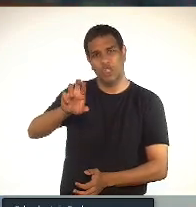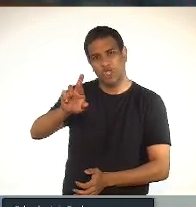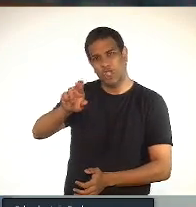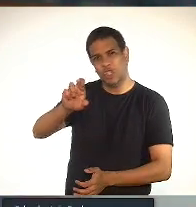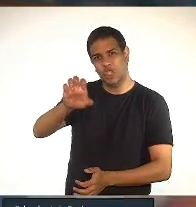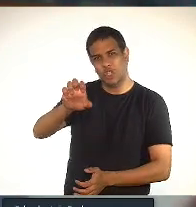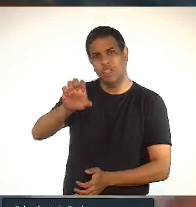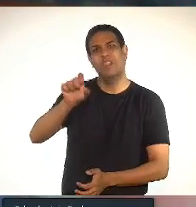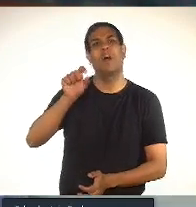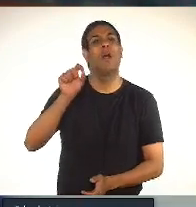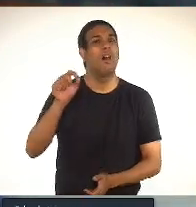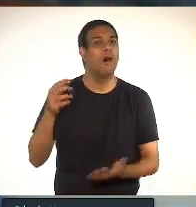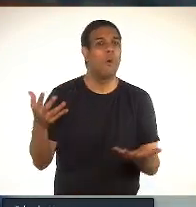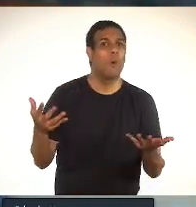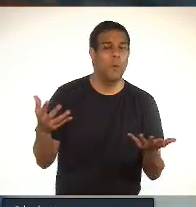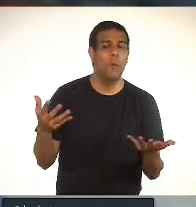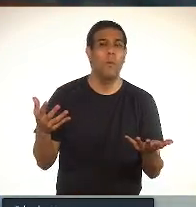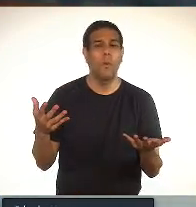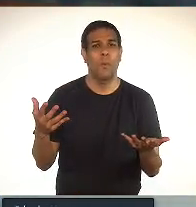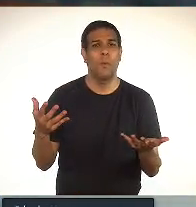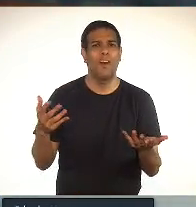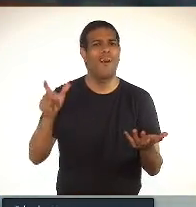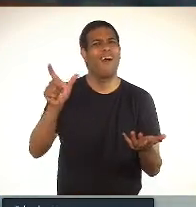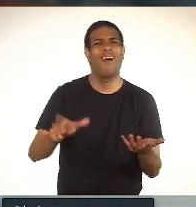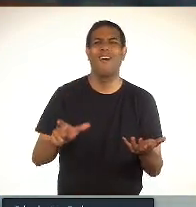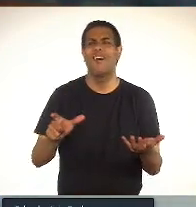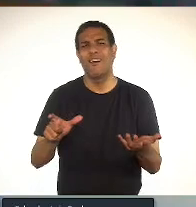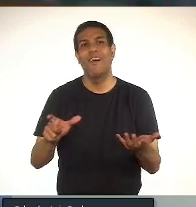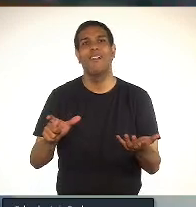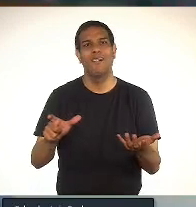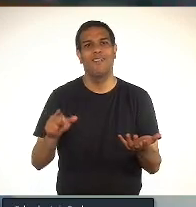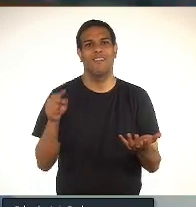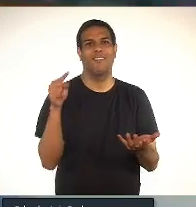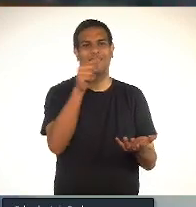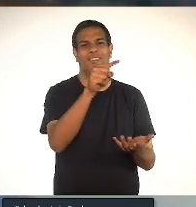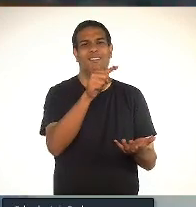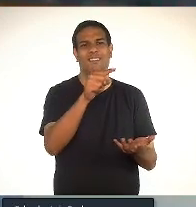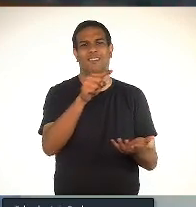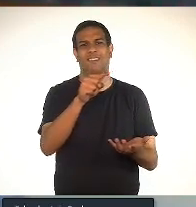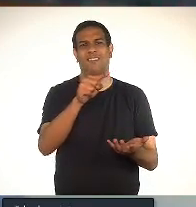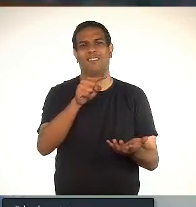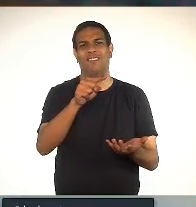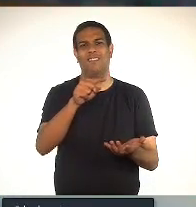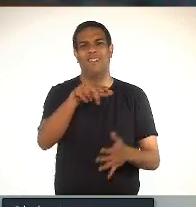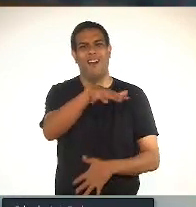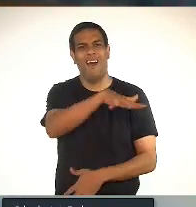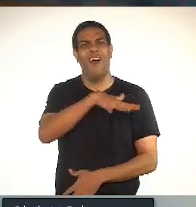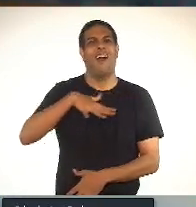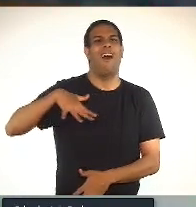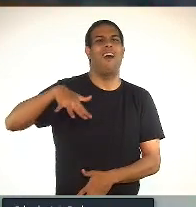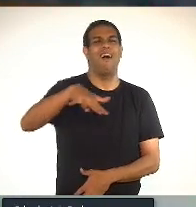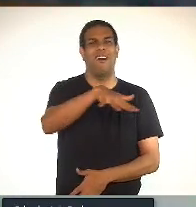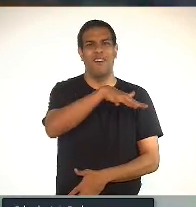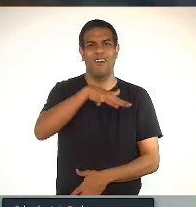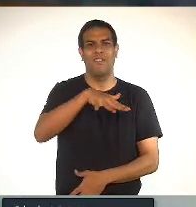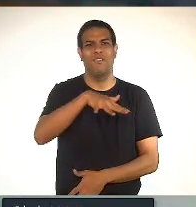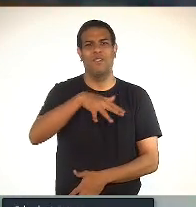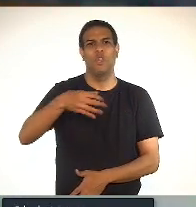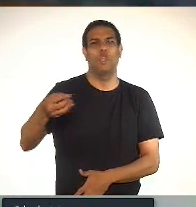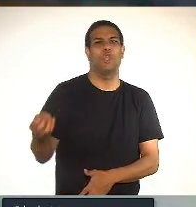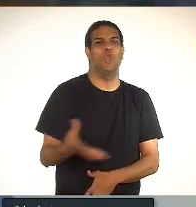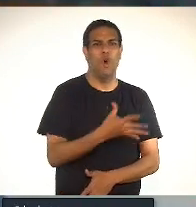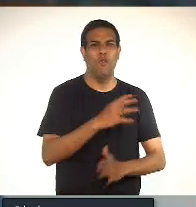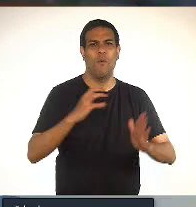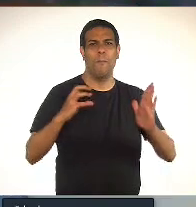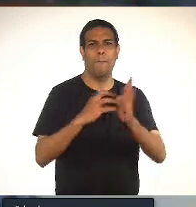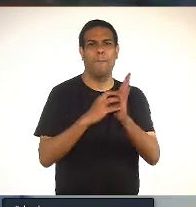que eu digo é o popular neoliberal do Novo, né?